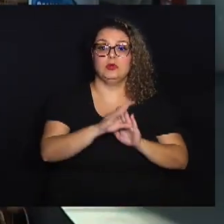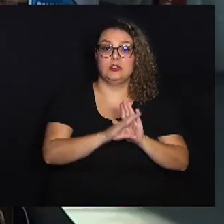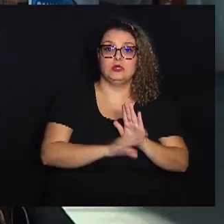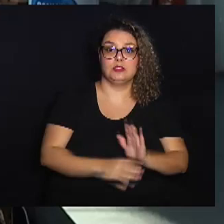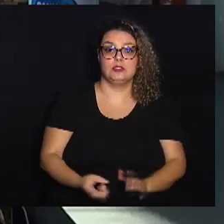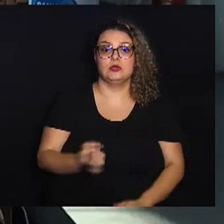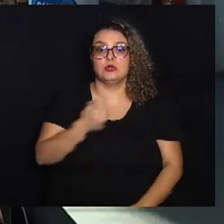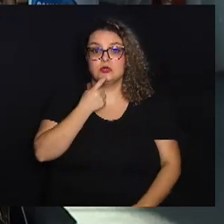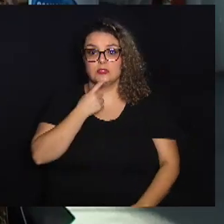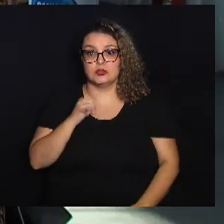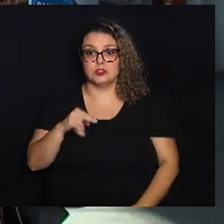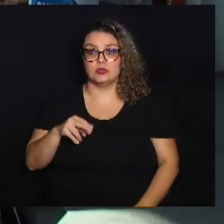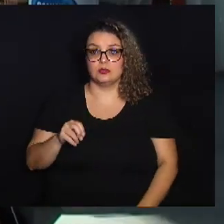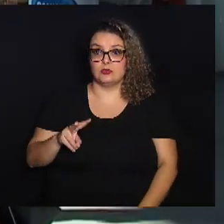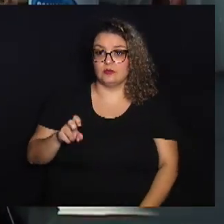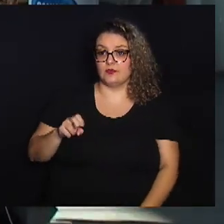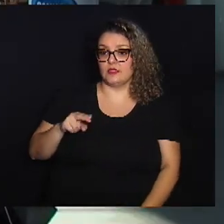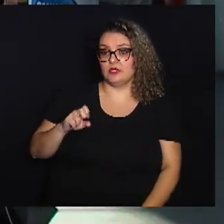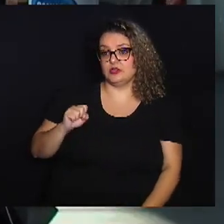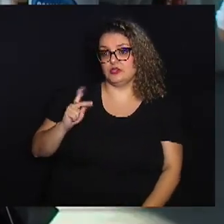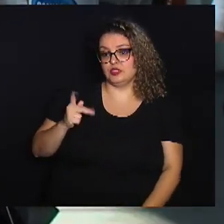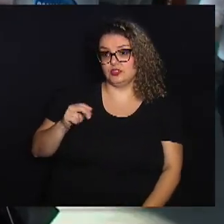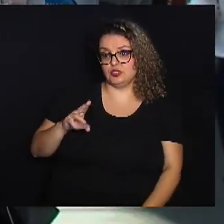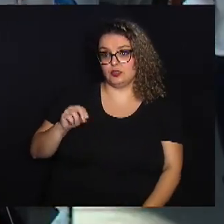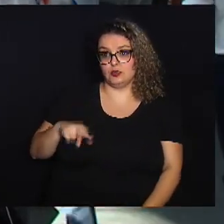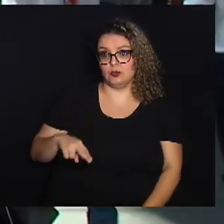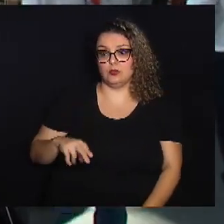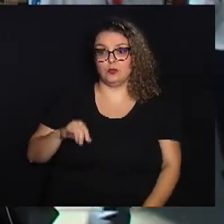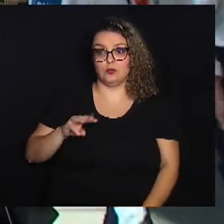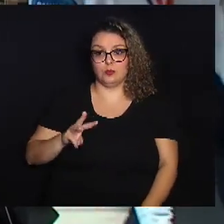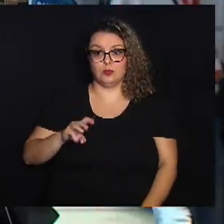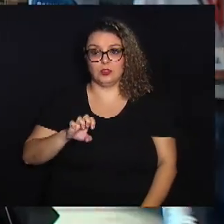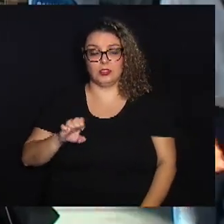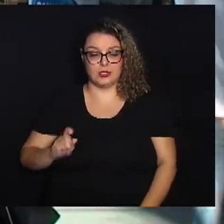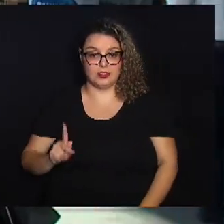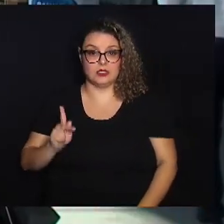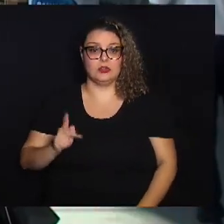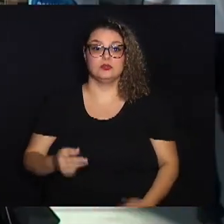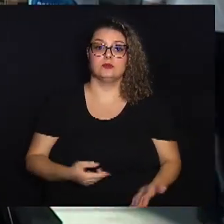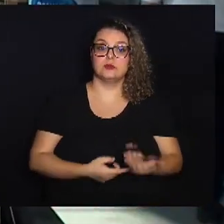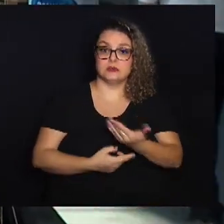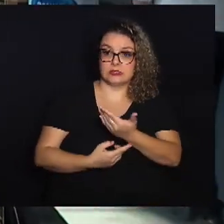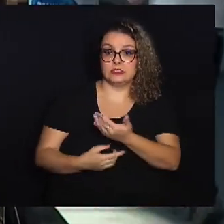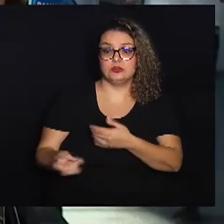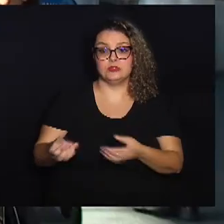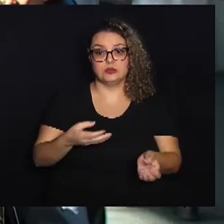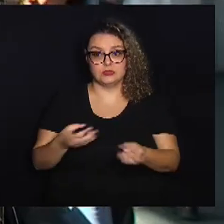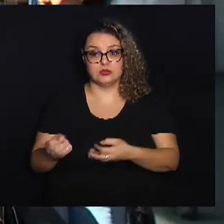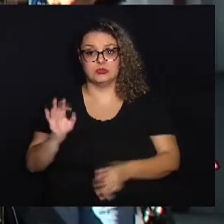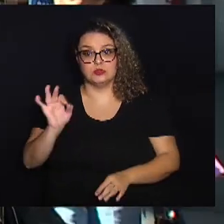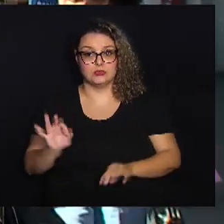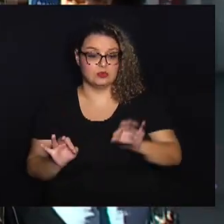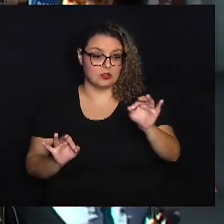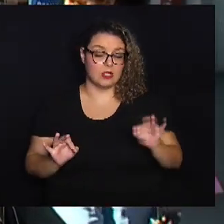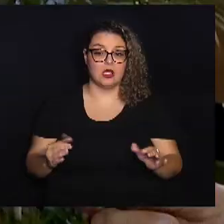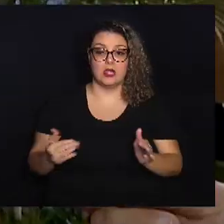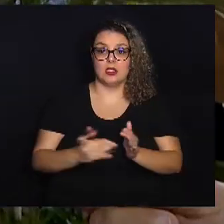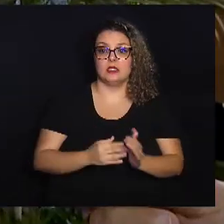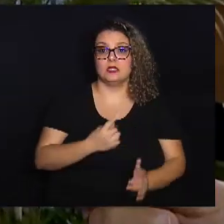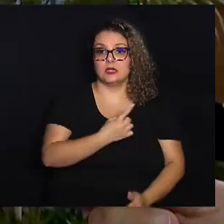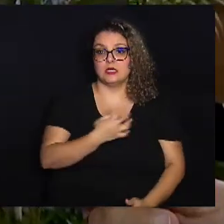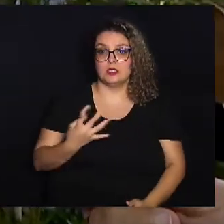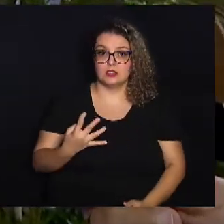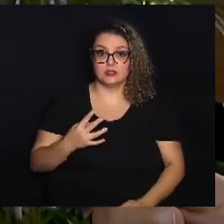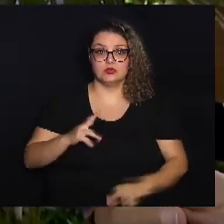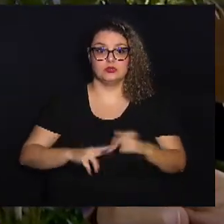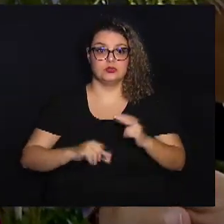Campinas Innovation Week, um evento de grande porte sobre tecnologias e tendências que vai ocorrer até o dia 14 de junho.